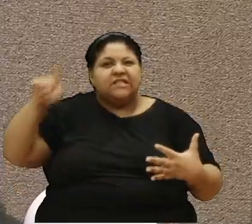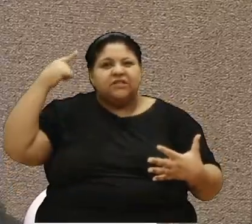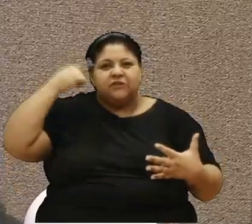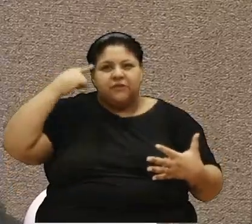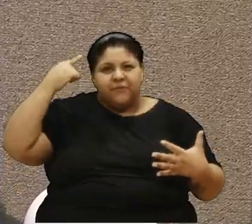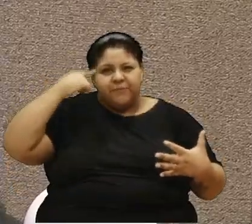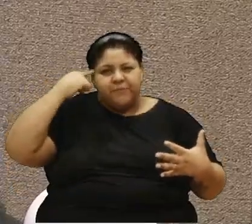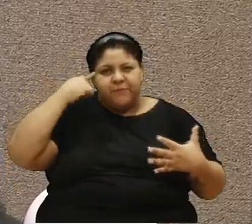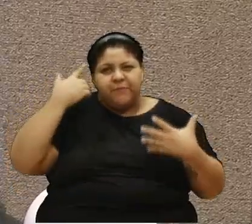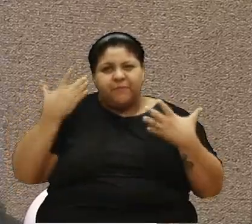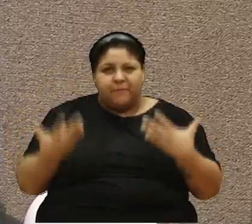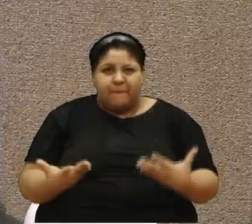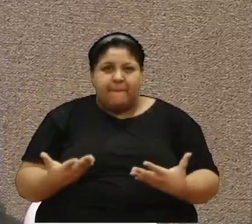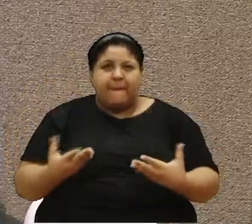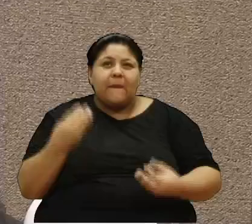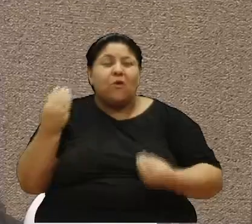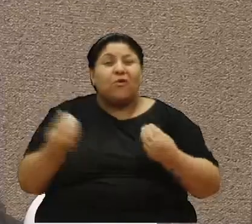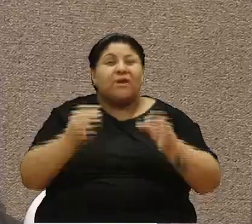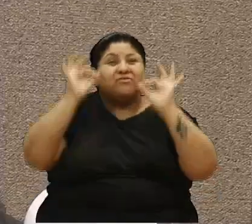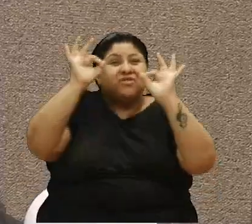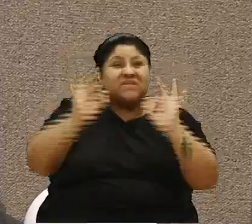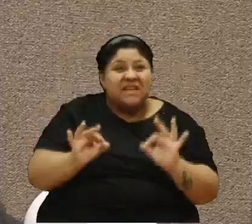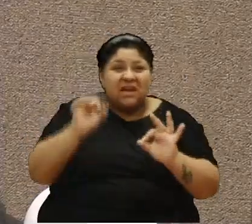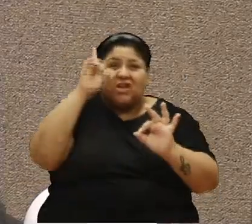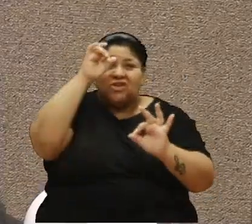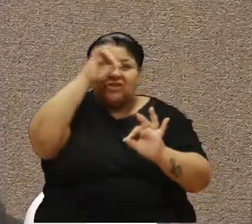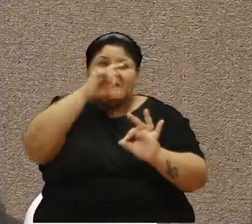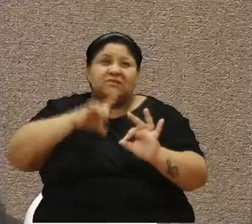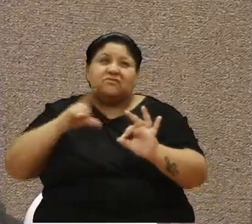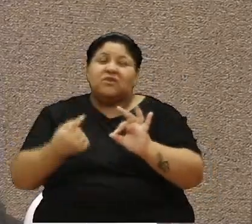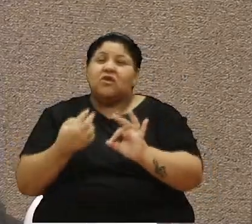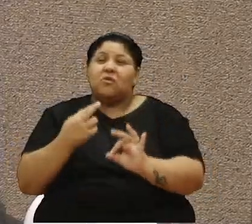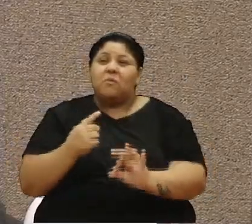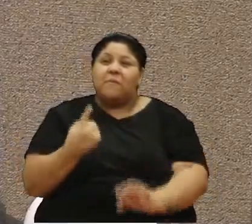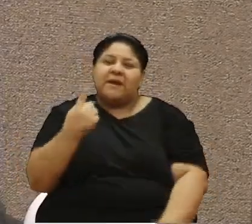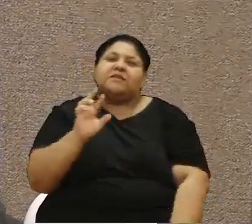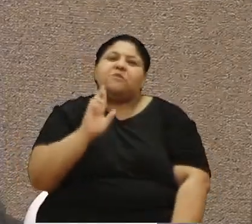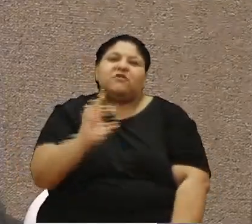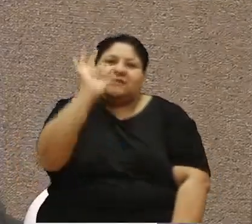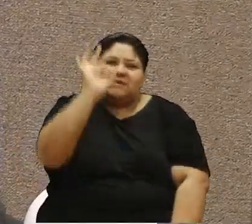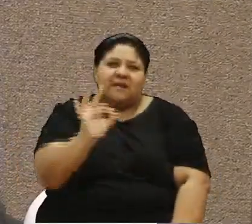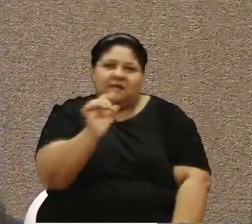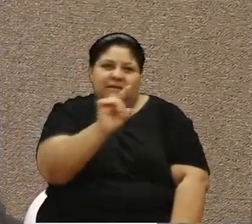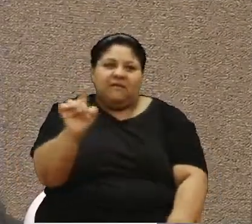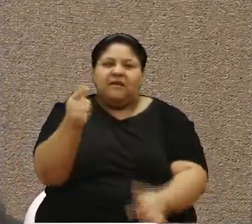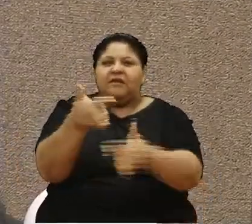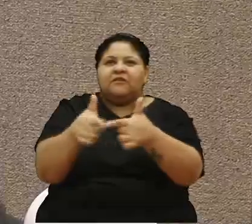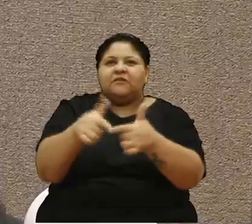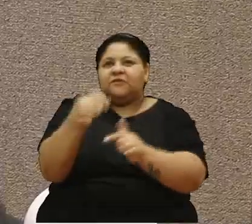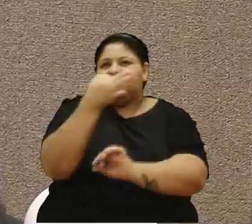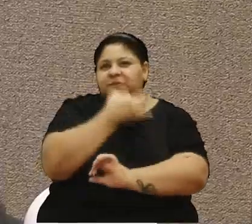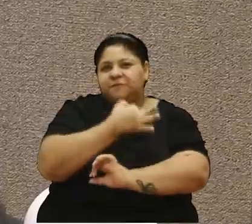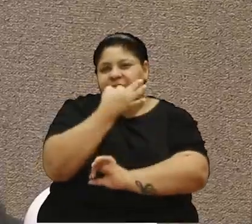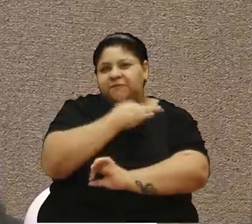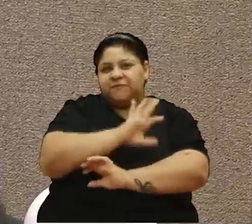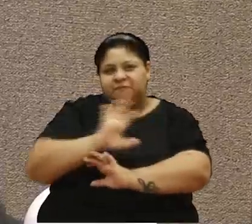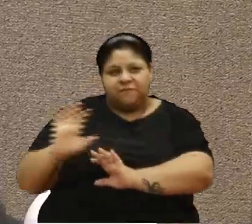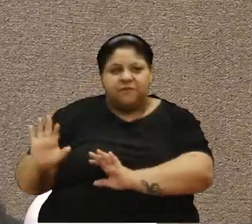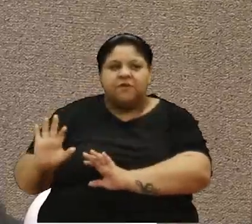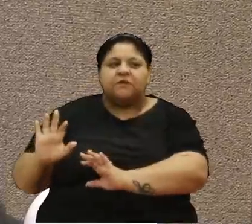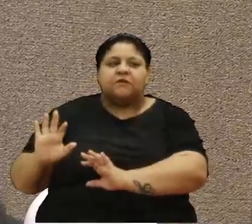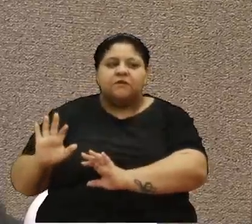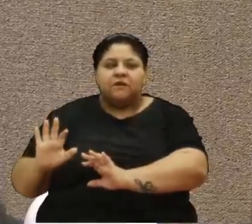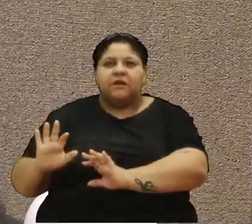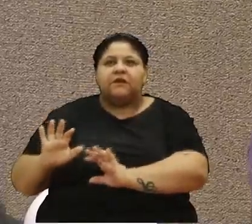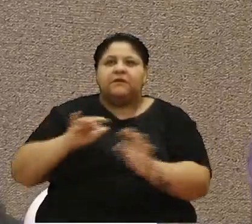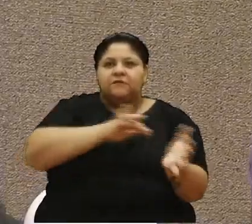pensando o que seria o ideal. E é muito difícil, não existe uma resposta, não é um problema de Caxias, né? É um problema que a gente sabe que existe no